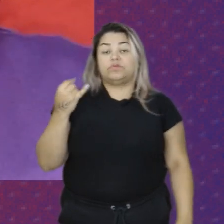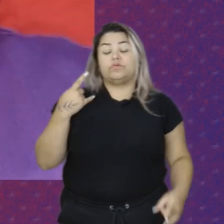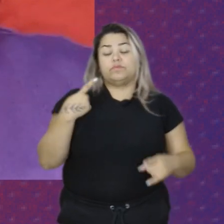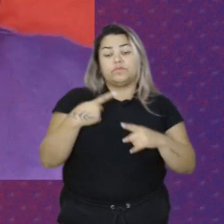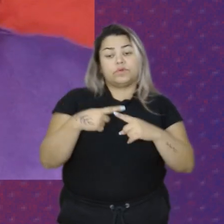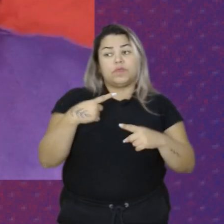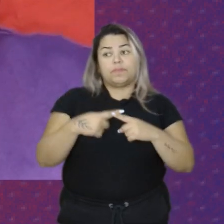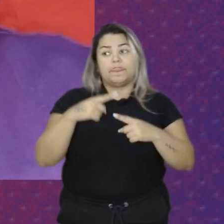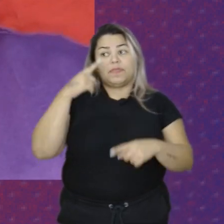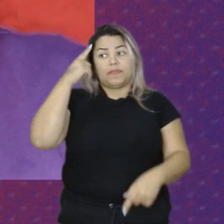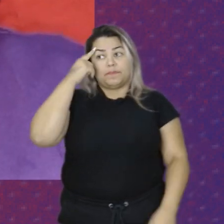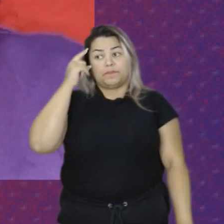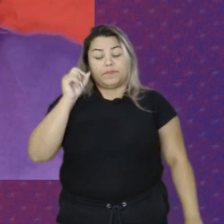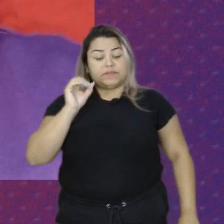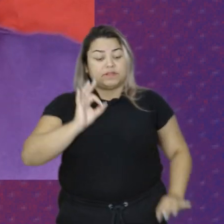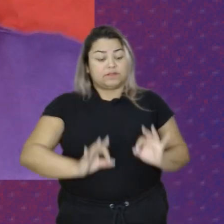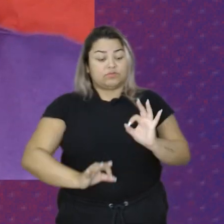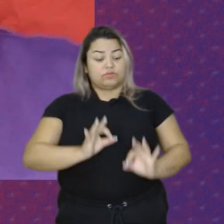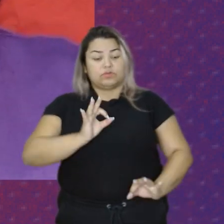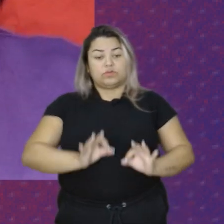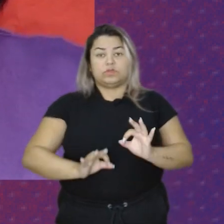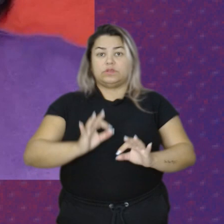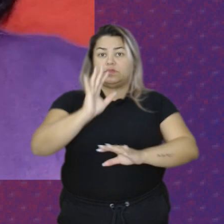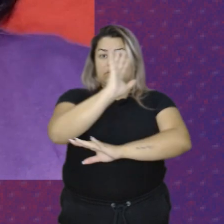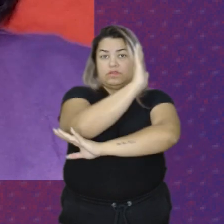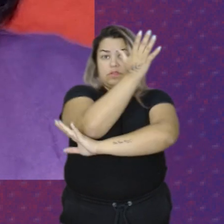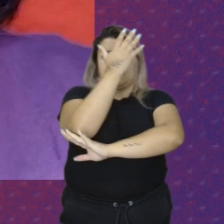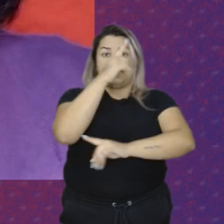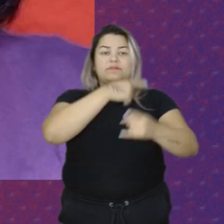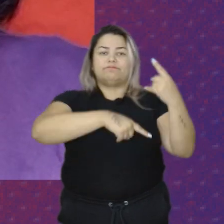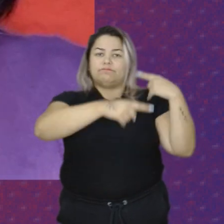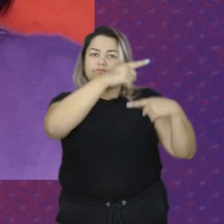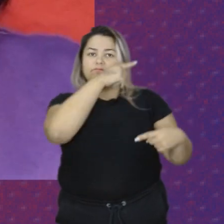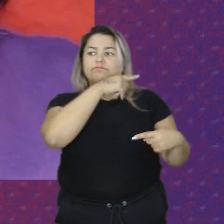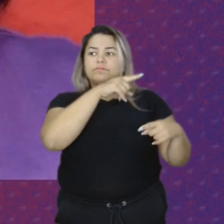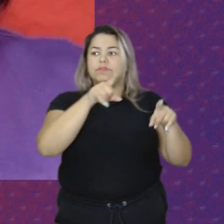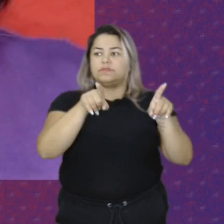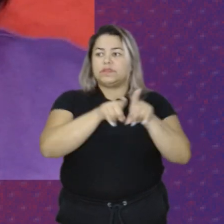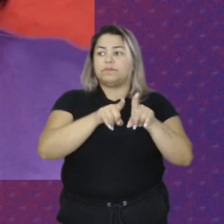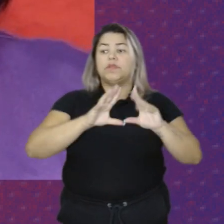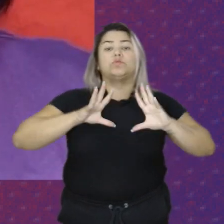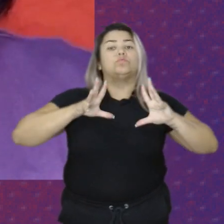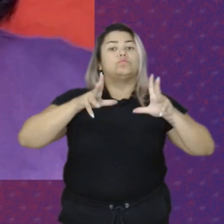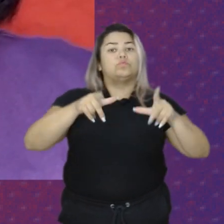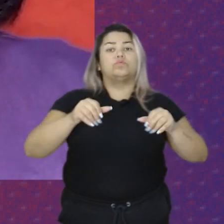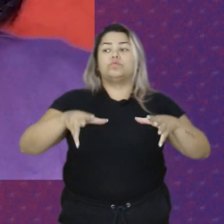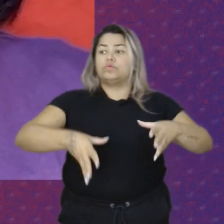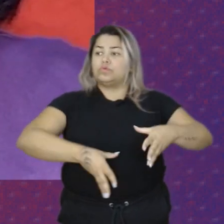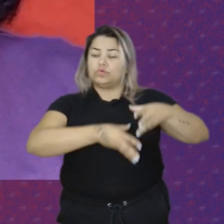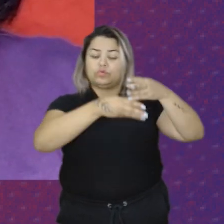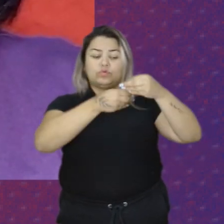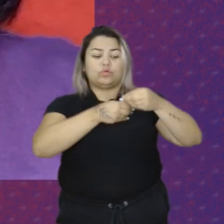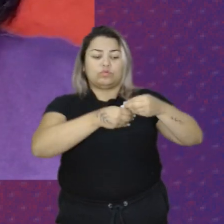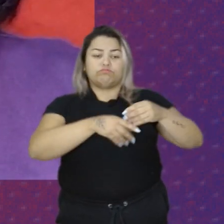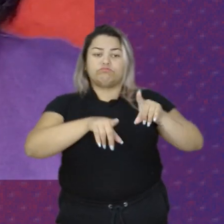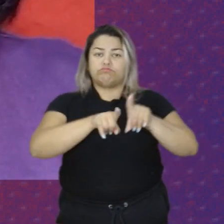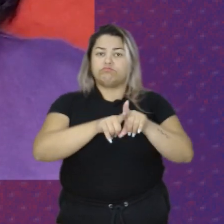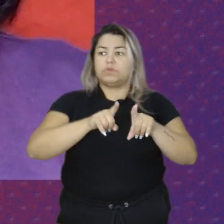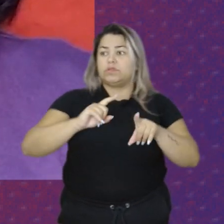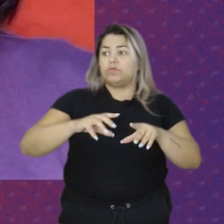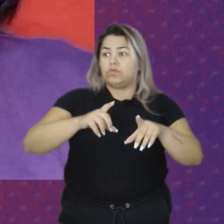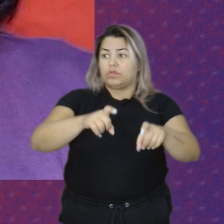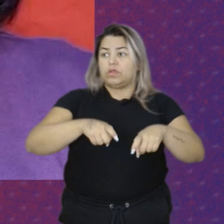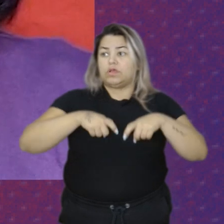é pensar na justiça ambiental nessa reconstrução também, de que possa incluir os sujeitos que estão no campo,